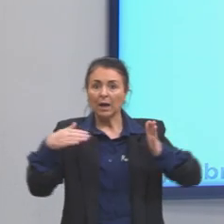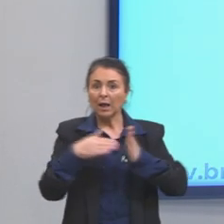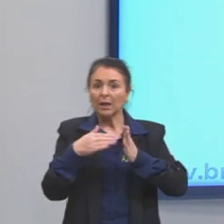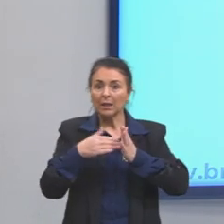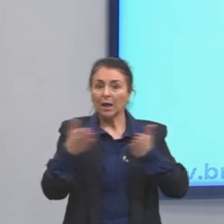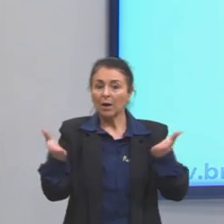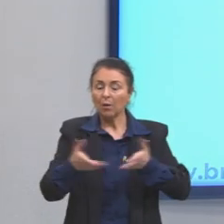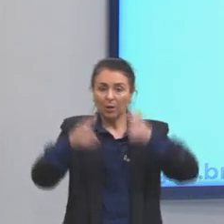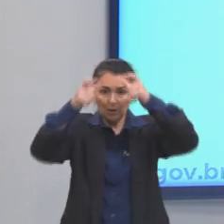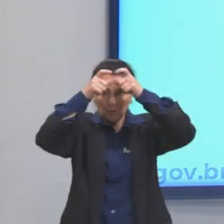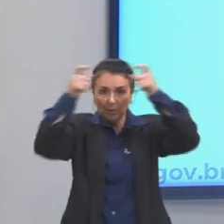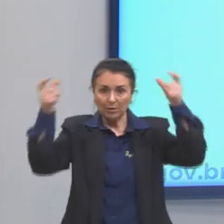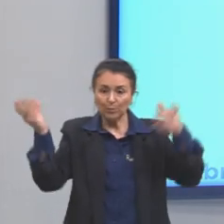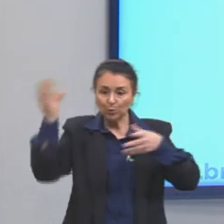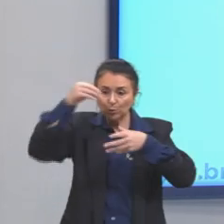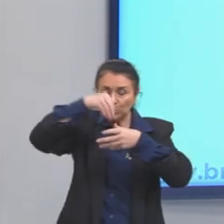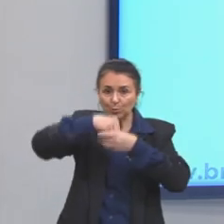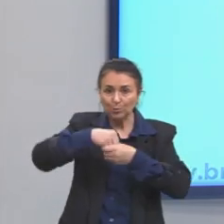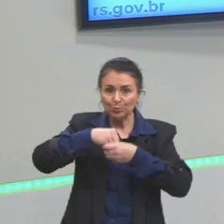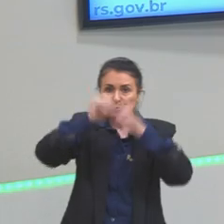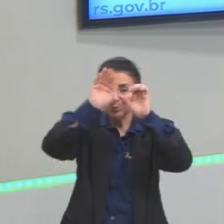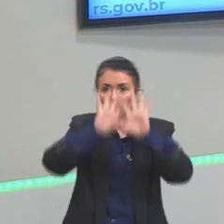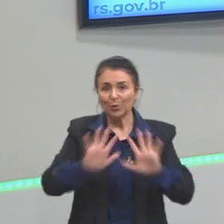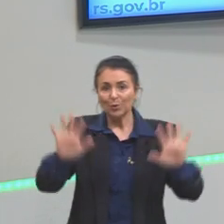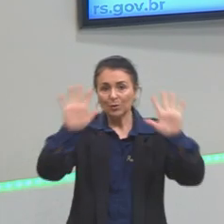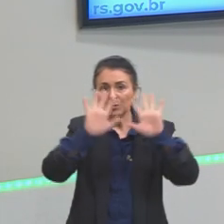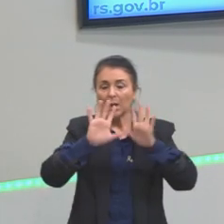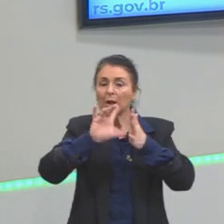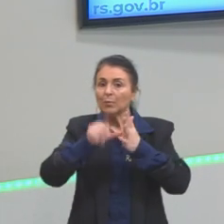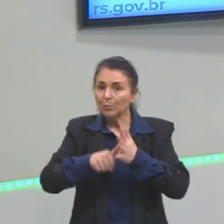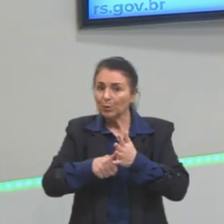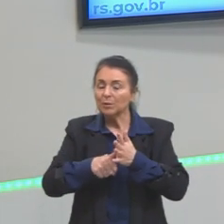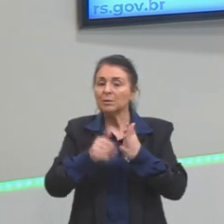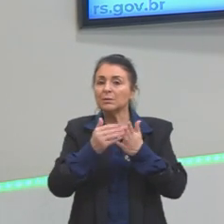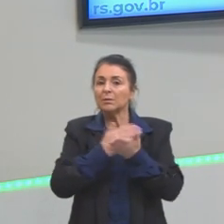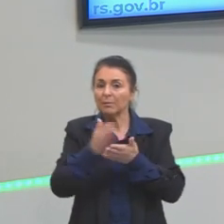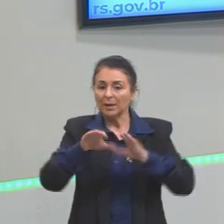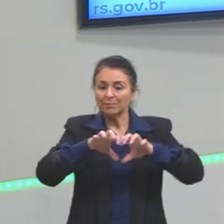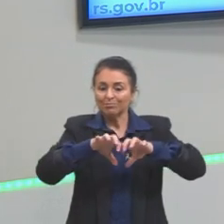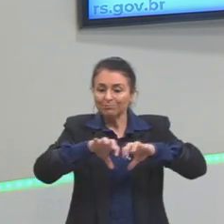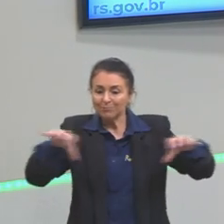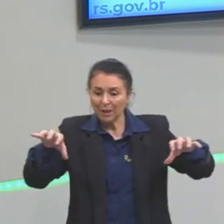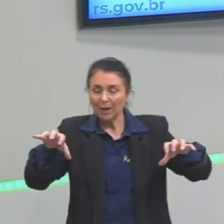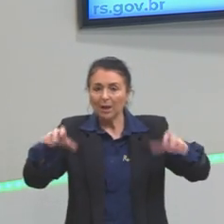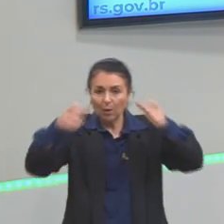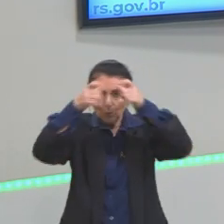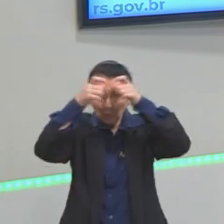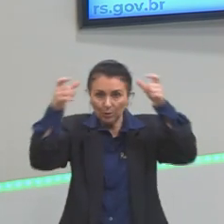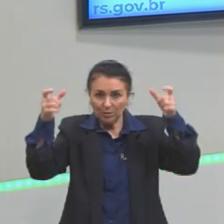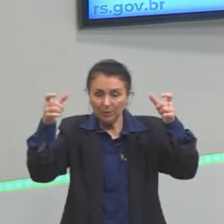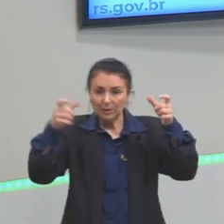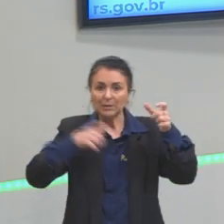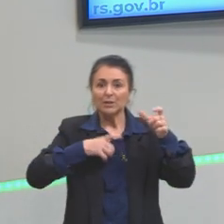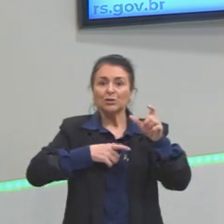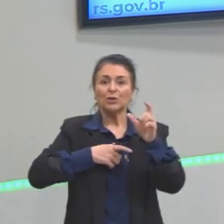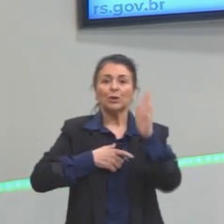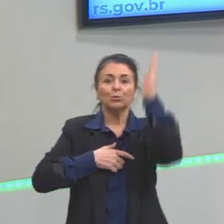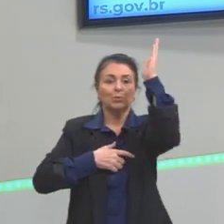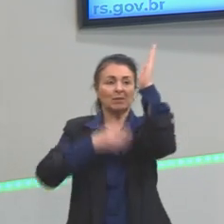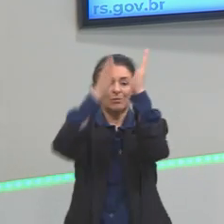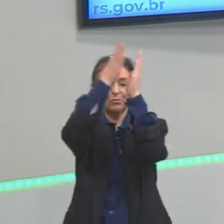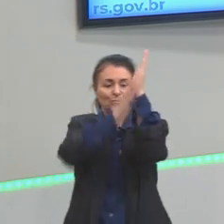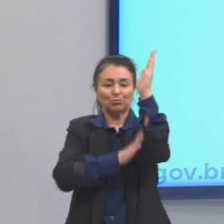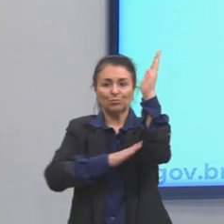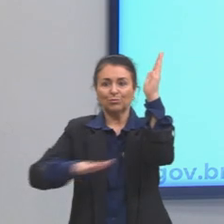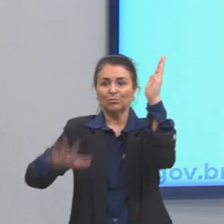era integralizado holístico e a CEPA e do conhecimento né Essa forma cartesiana Que nós conhecemos o